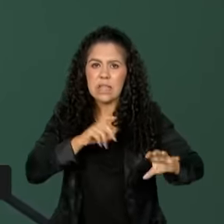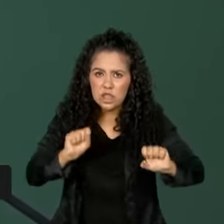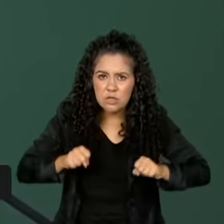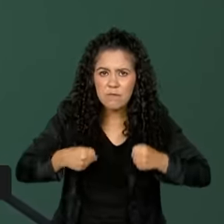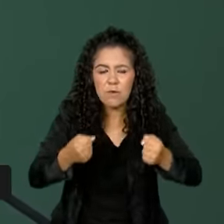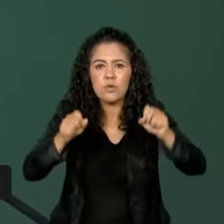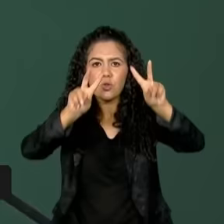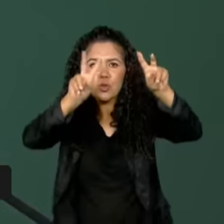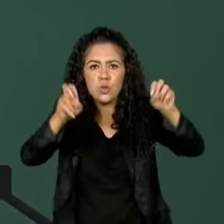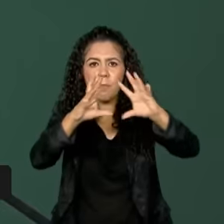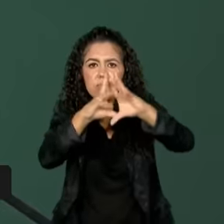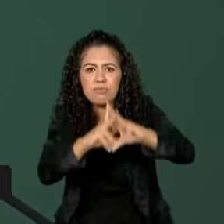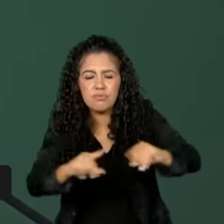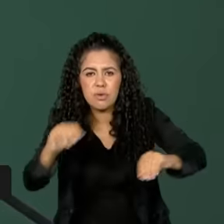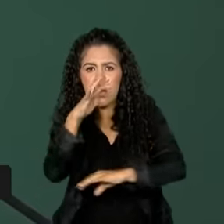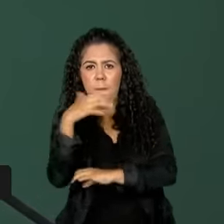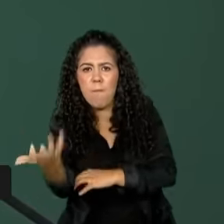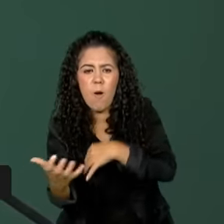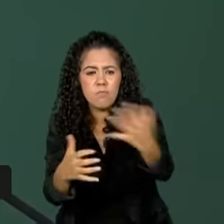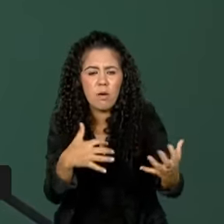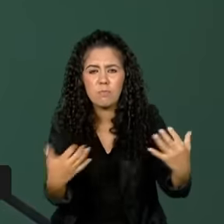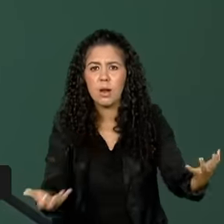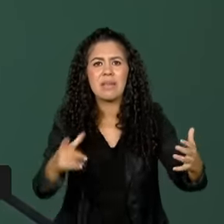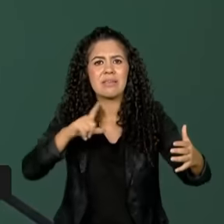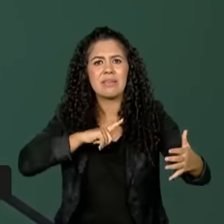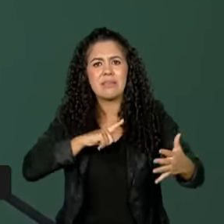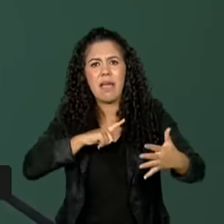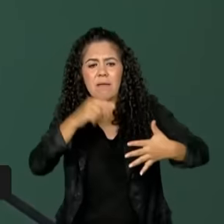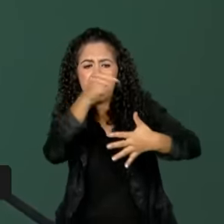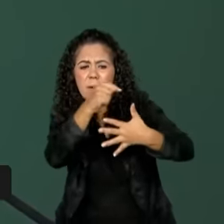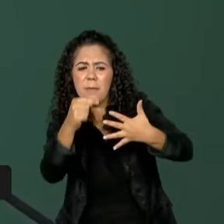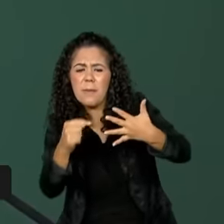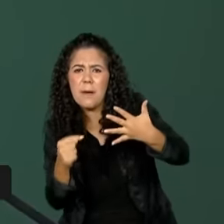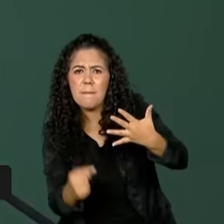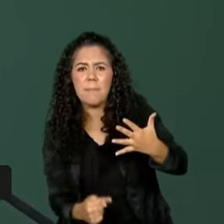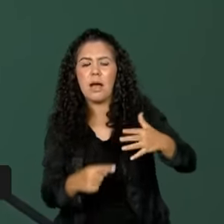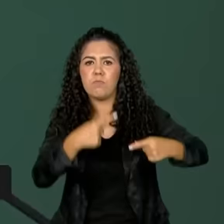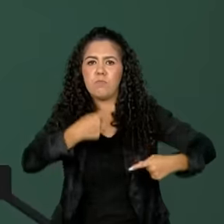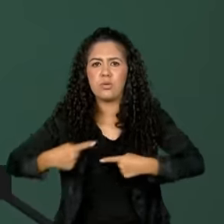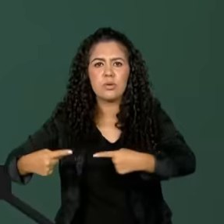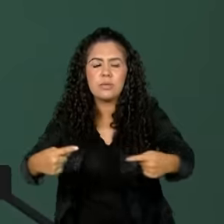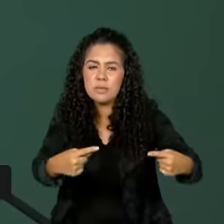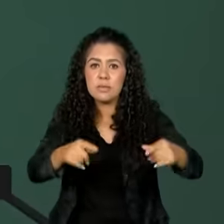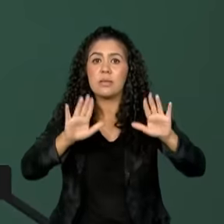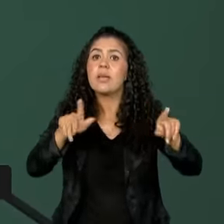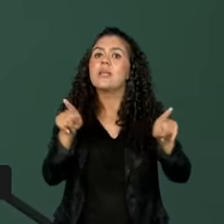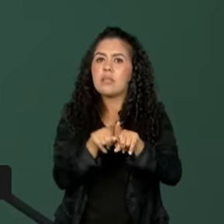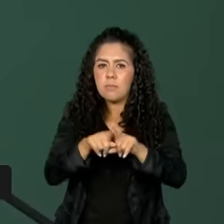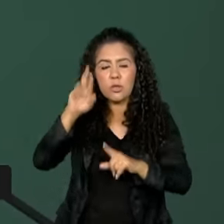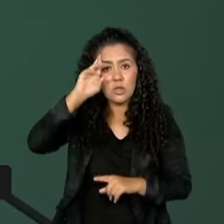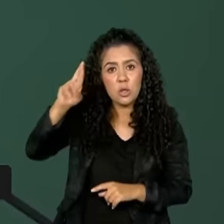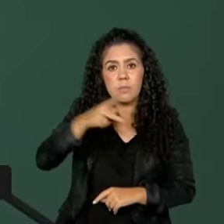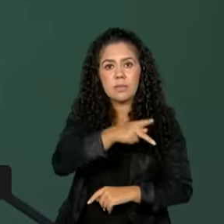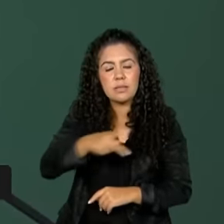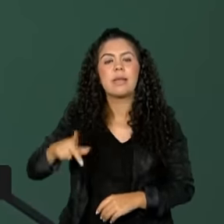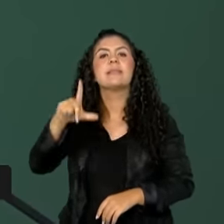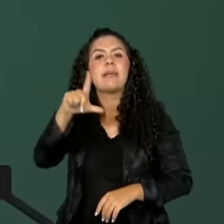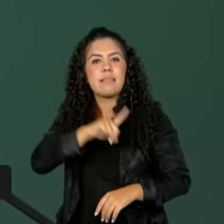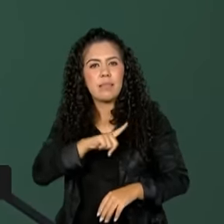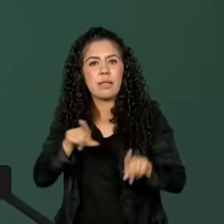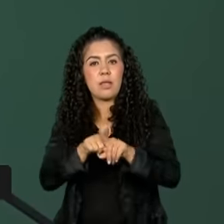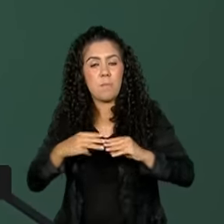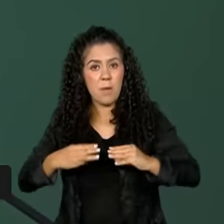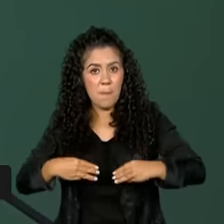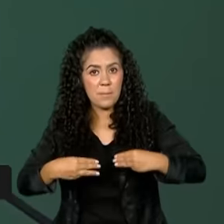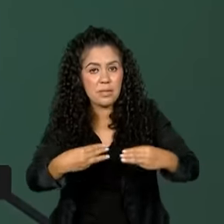com políticas em várias áreas. E, por último, Vossa Excelência tem no ministro da Fazenda, o ministro